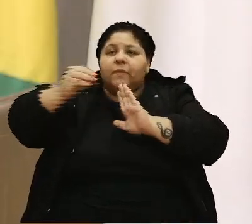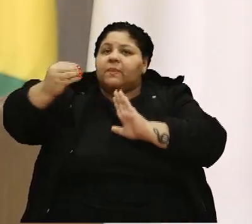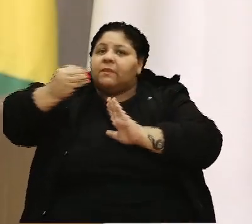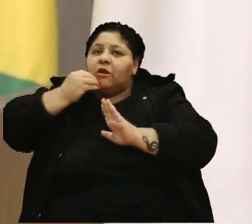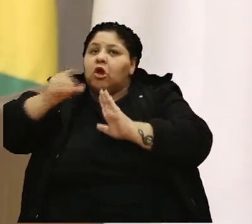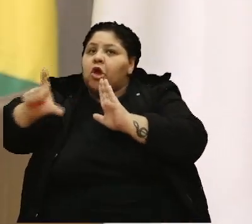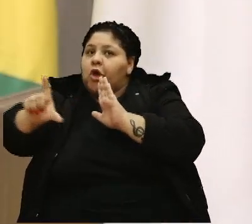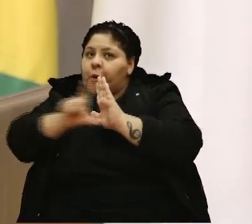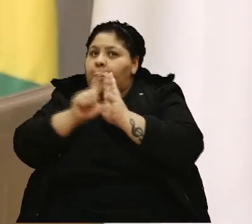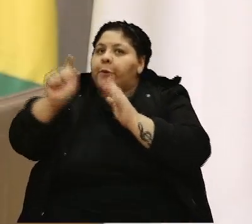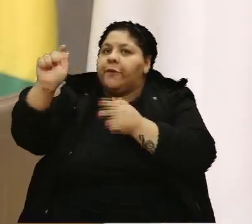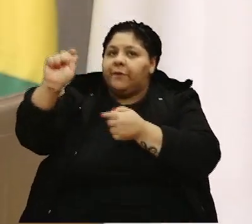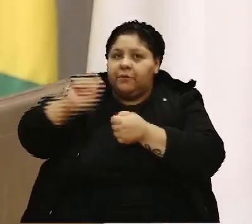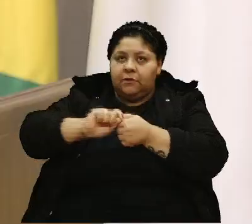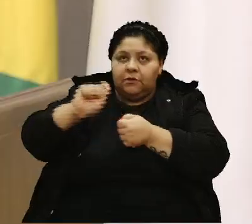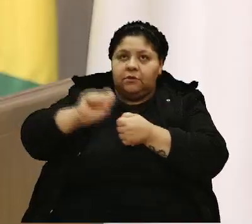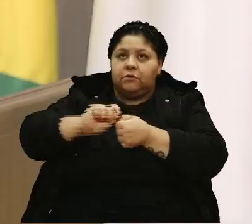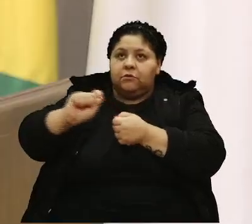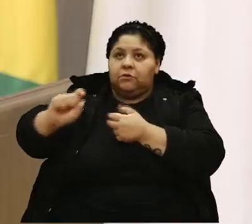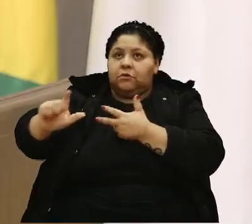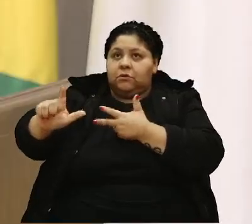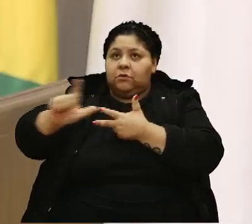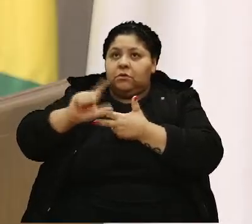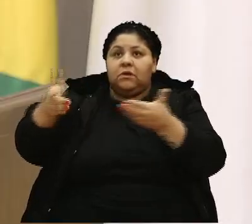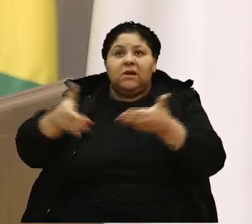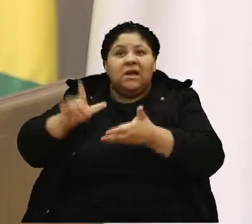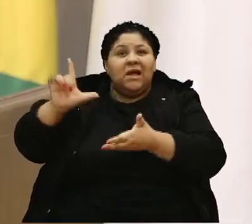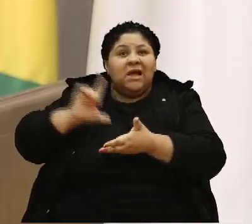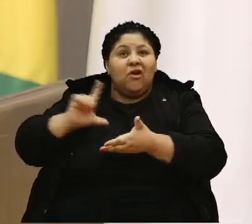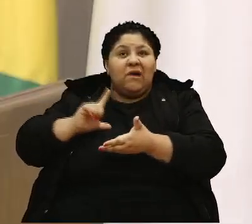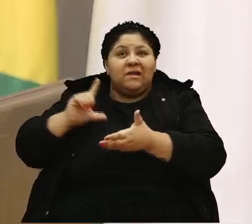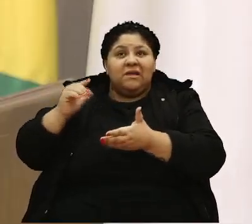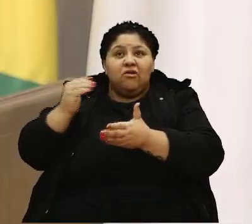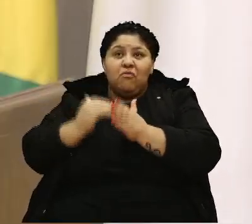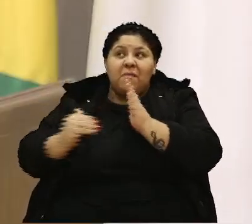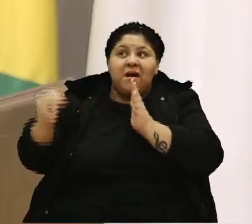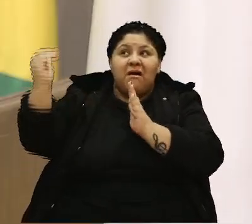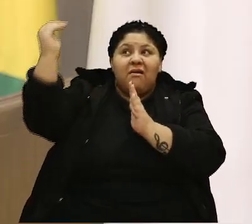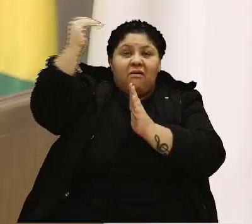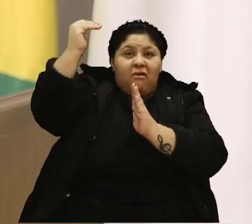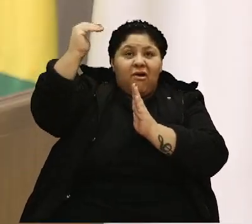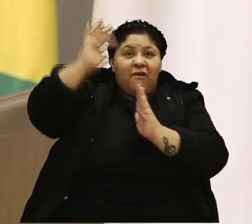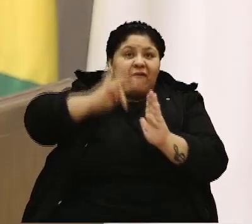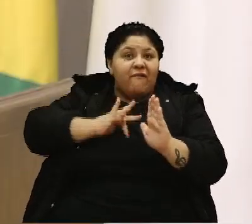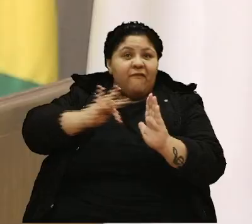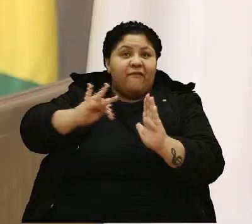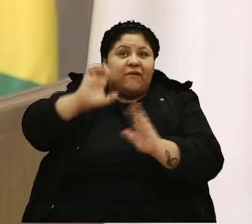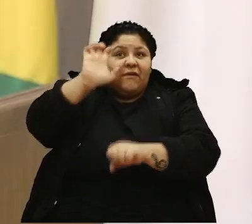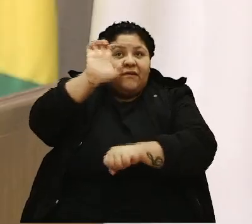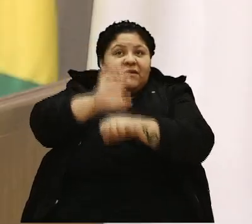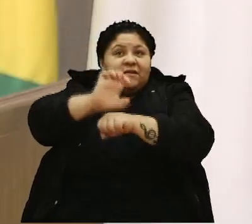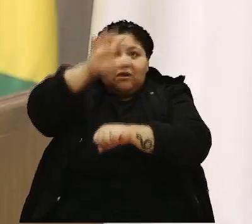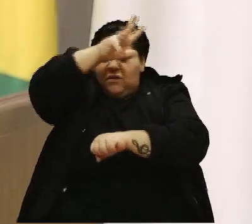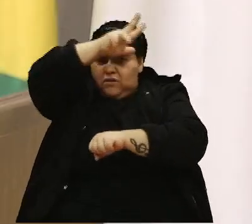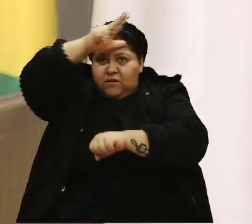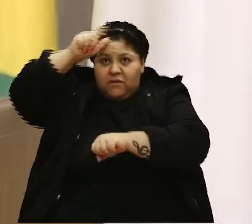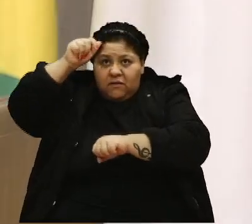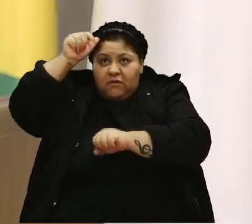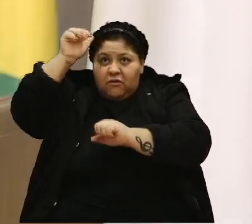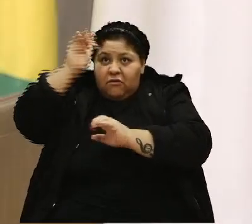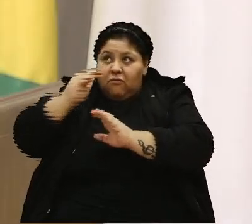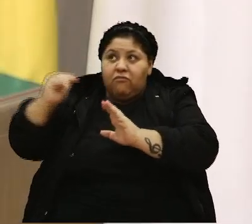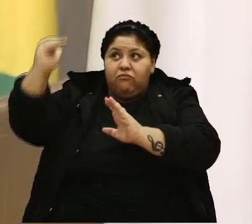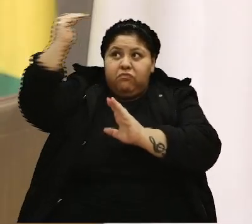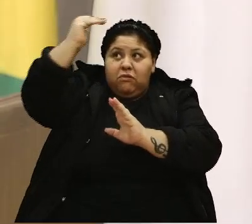as leis são feitas pelo Legislativo. Agora, existe uma hierarquia federal, estadual e municipal. Nós somos